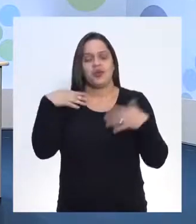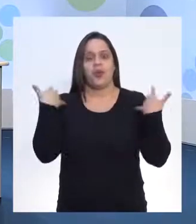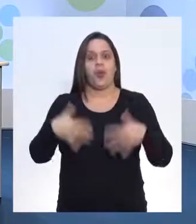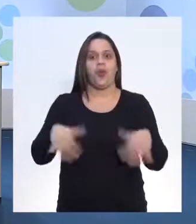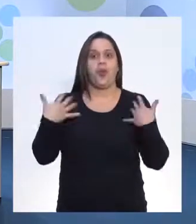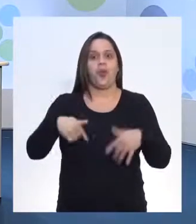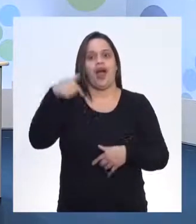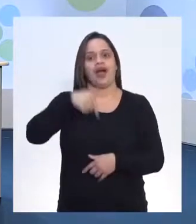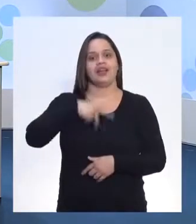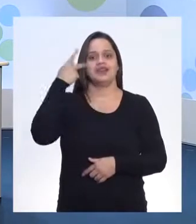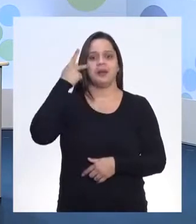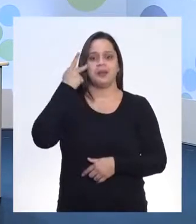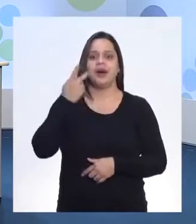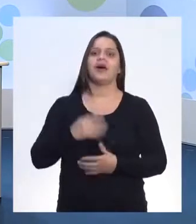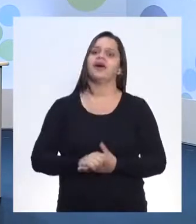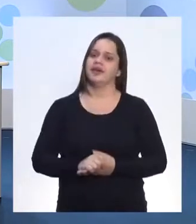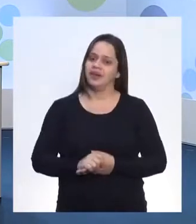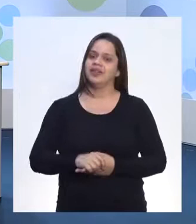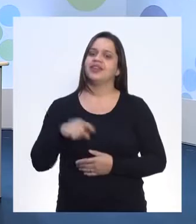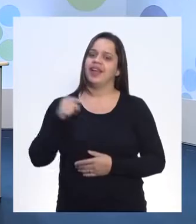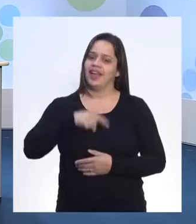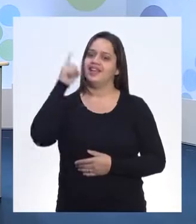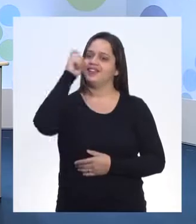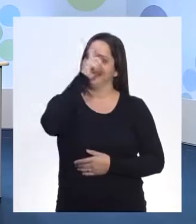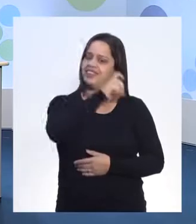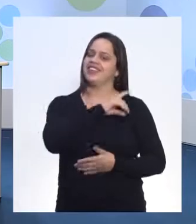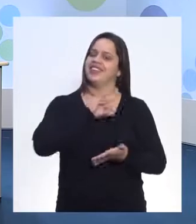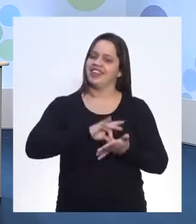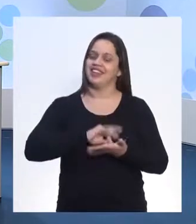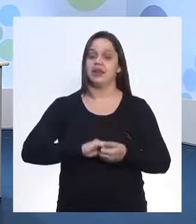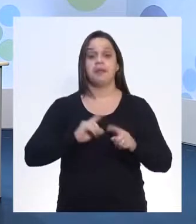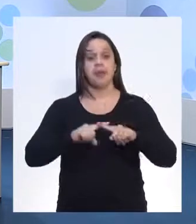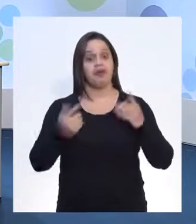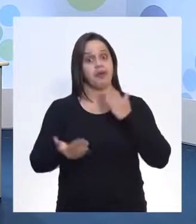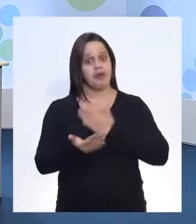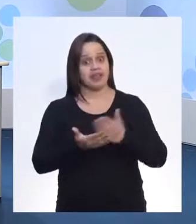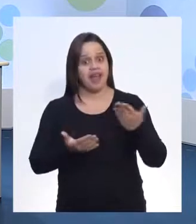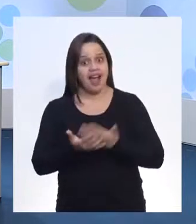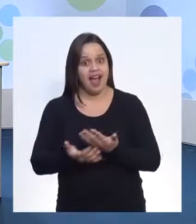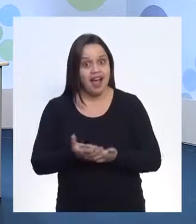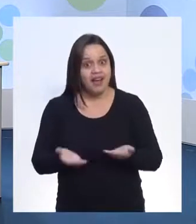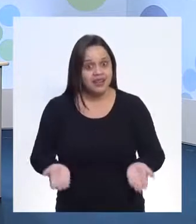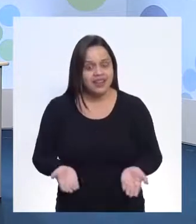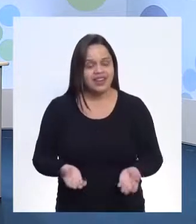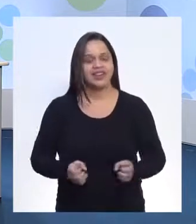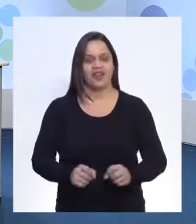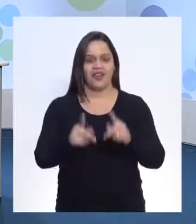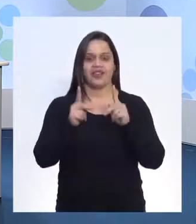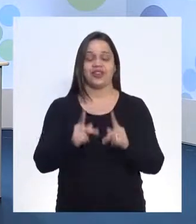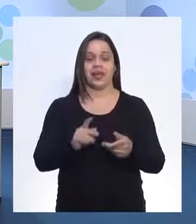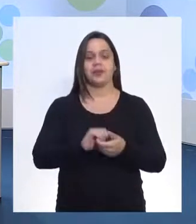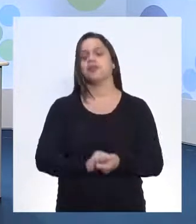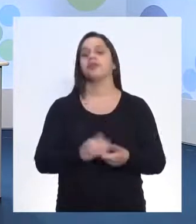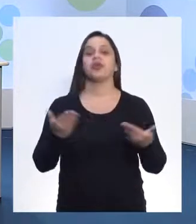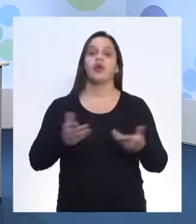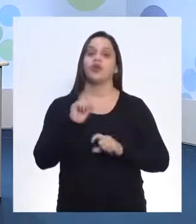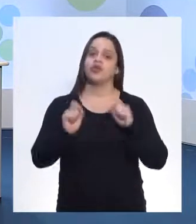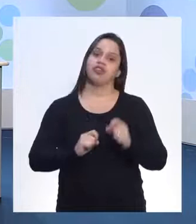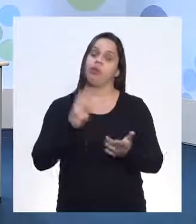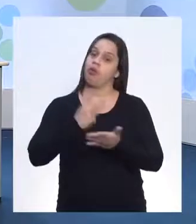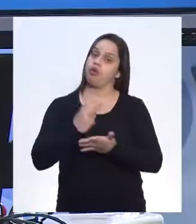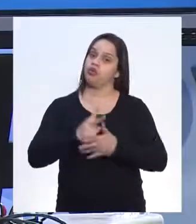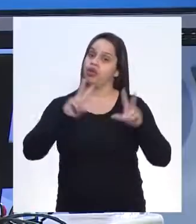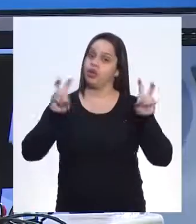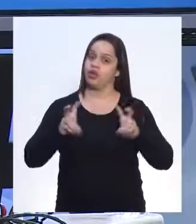Jonas? Hoje tá um pouquinho difícil. Mas vamos lá para a aula, né? Vamos lá, tá? Vamos começar a nossa aula? Então, hoje a gente vai continuar a